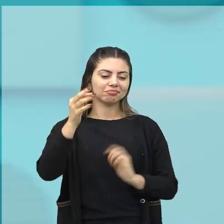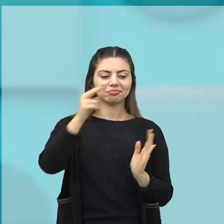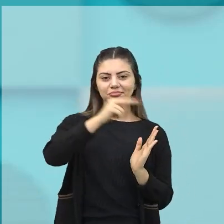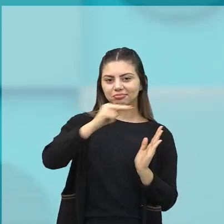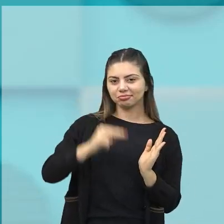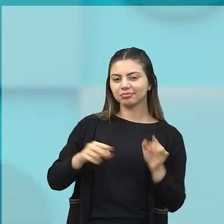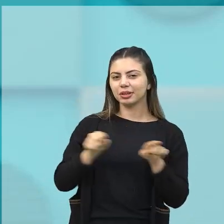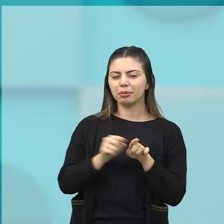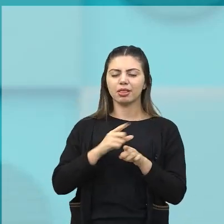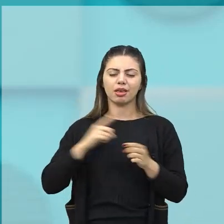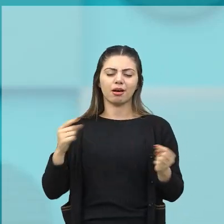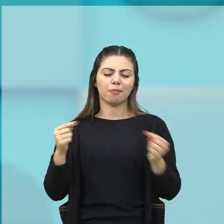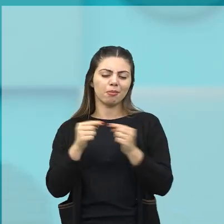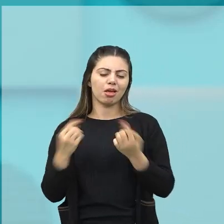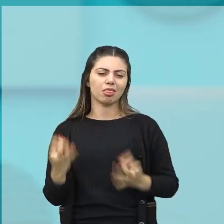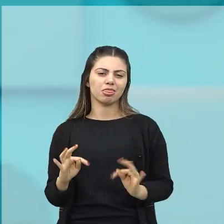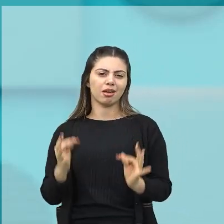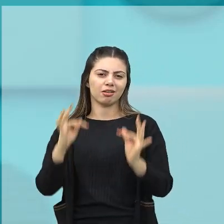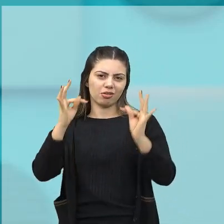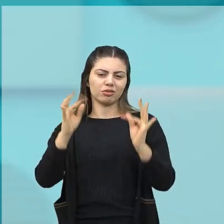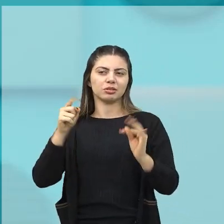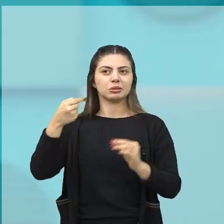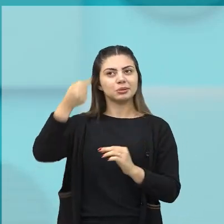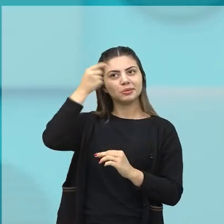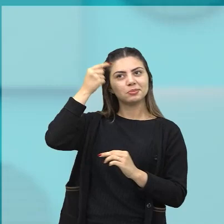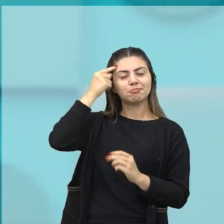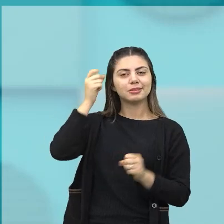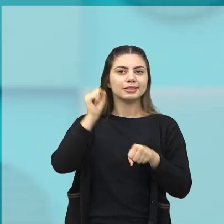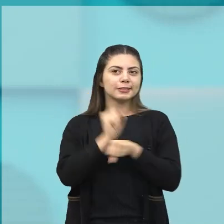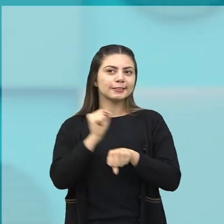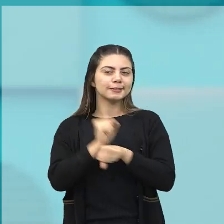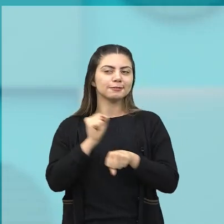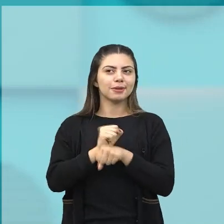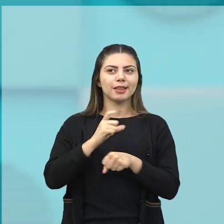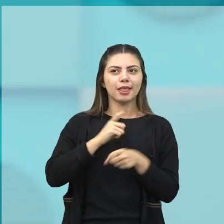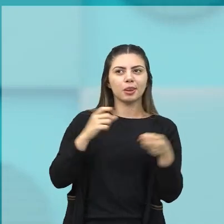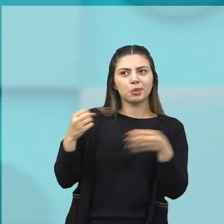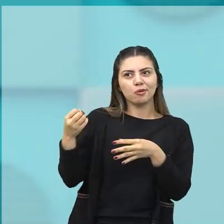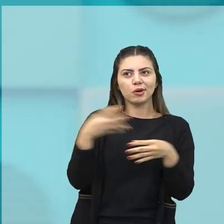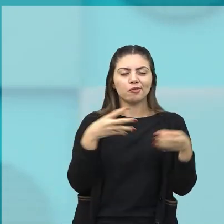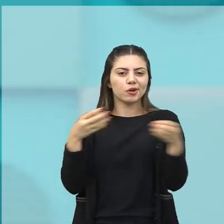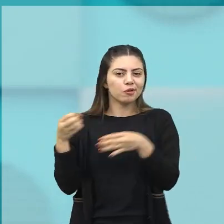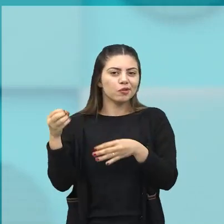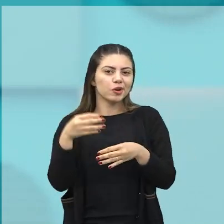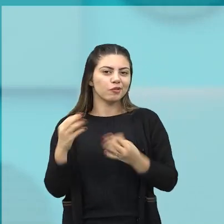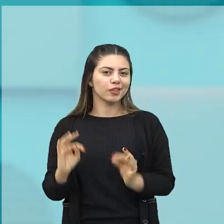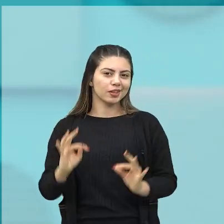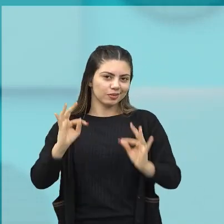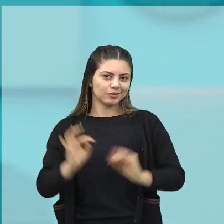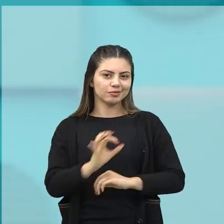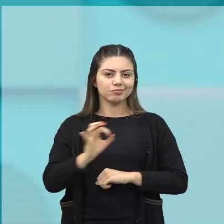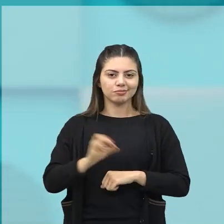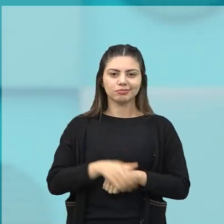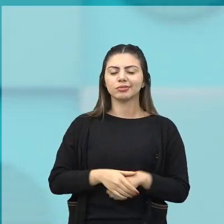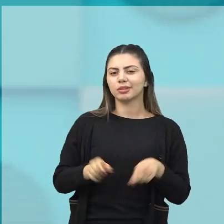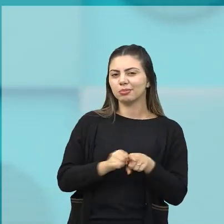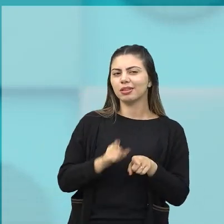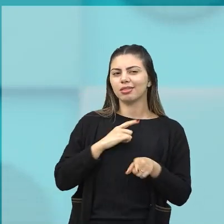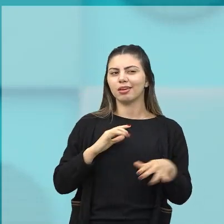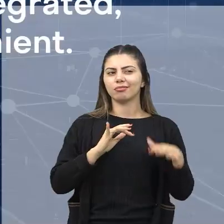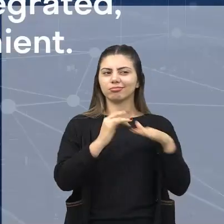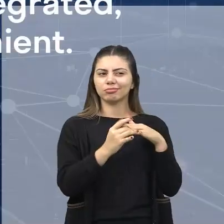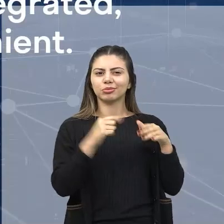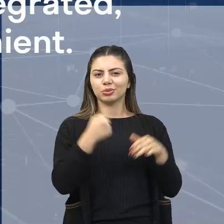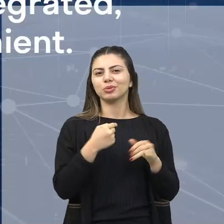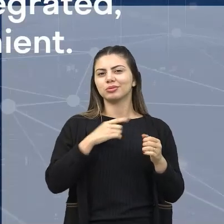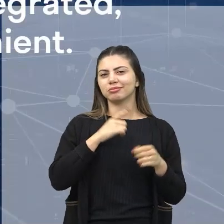toda essa tecnologia anunciada, né, esperada por muitos e até muito falada aí nas grandes redes. Vamos dar